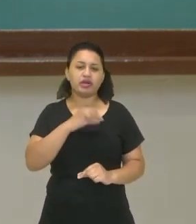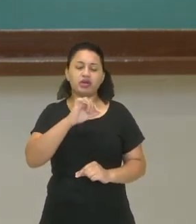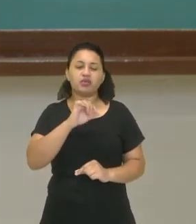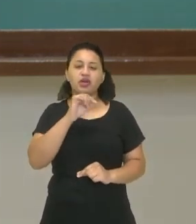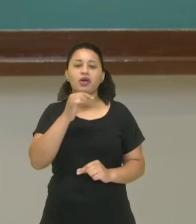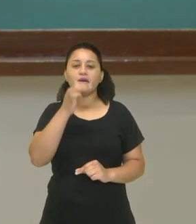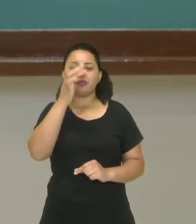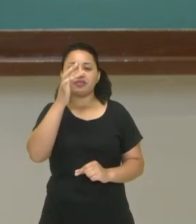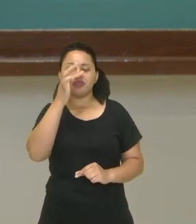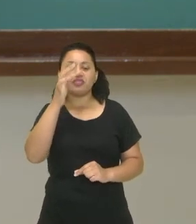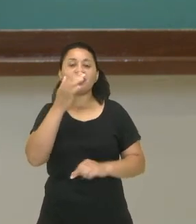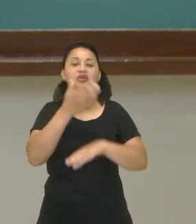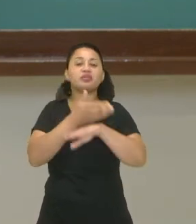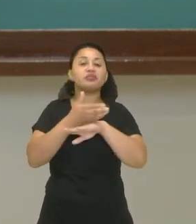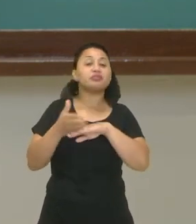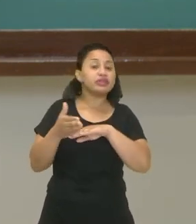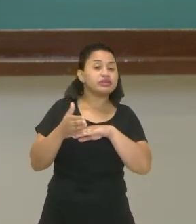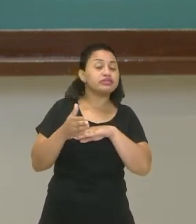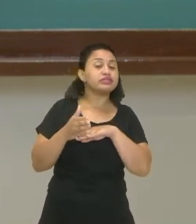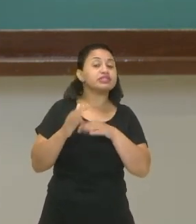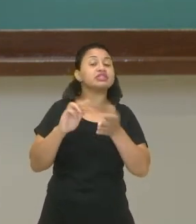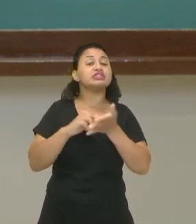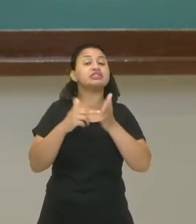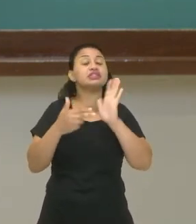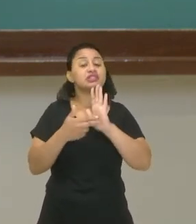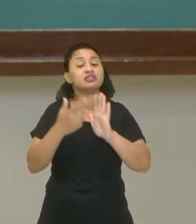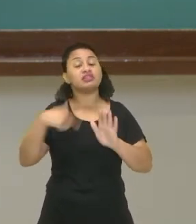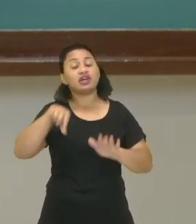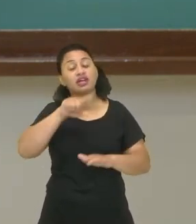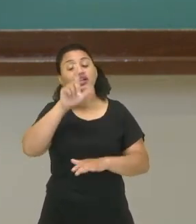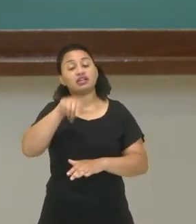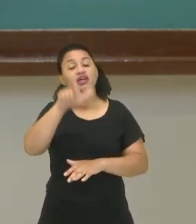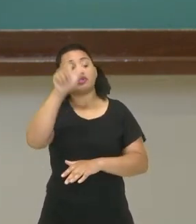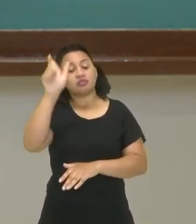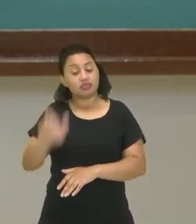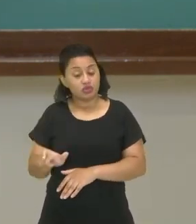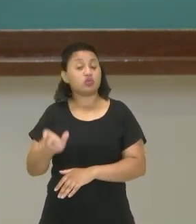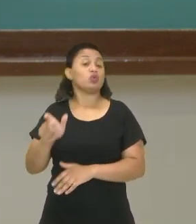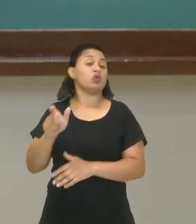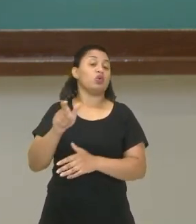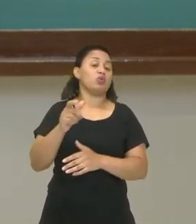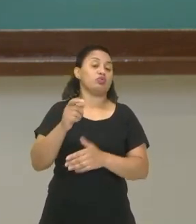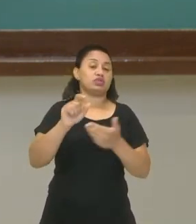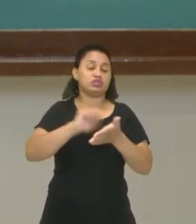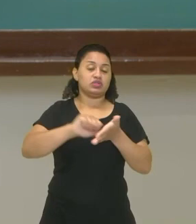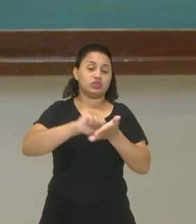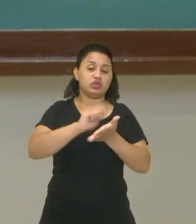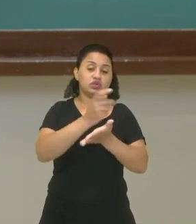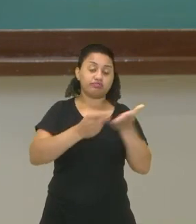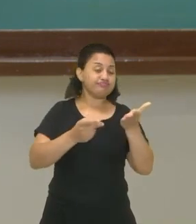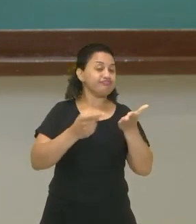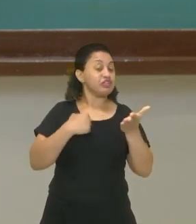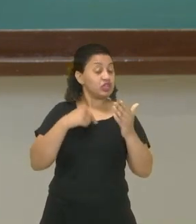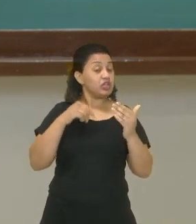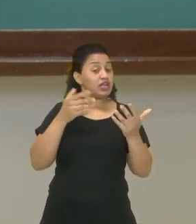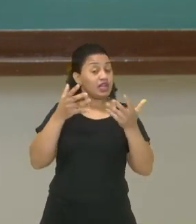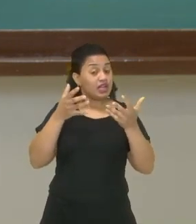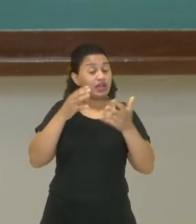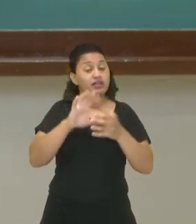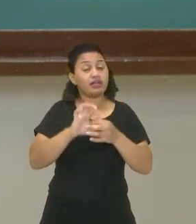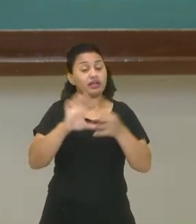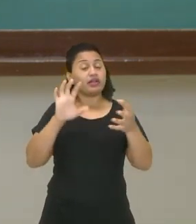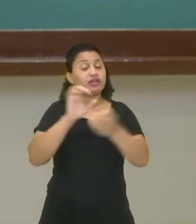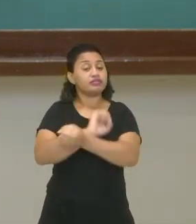camélia branca simbolizava que eles eram poetas, né, pessoas também abolicionistas. E no Rio de Janeiro